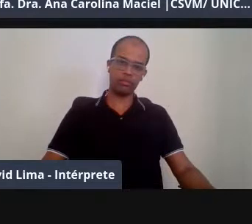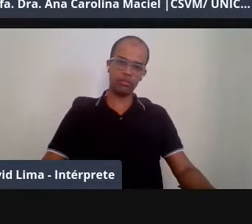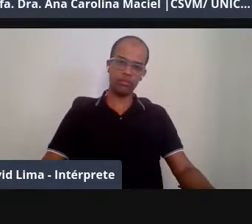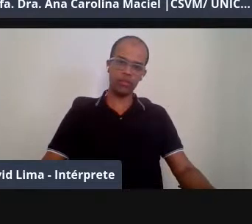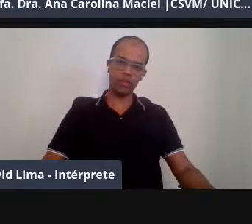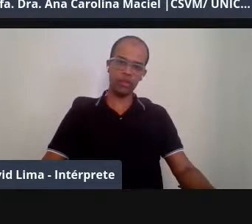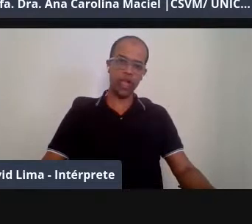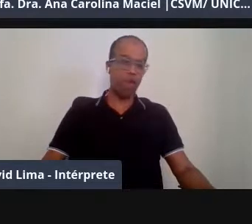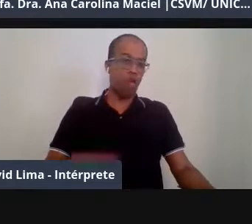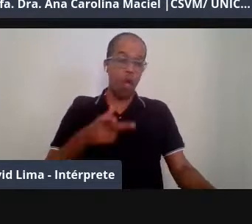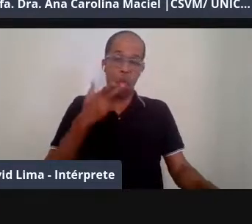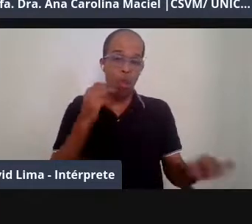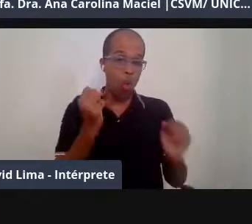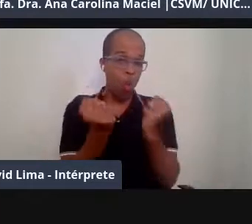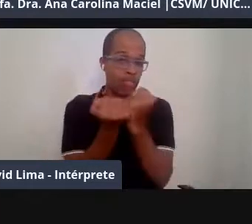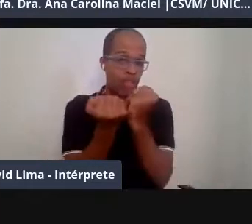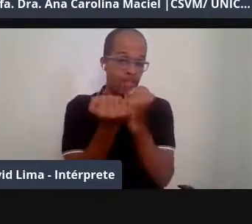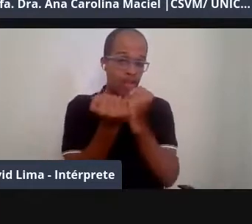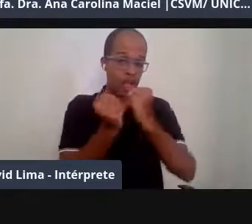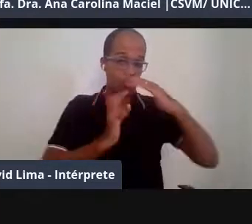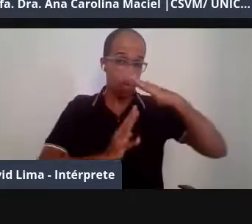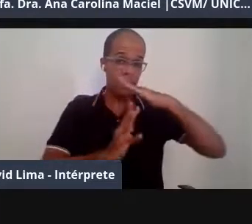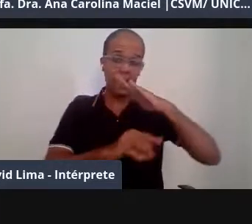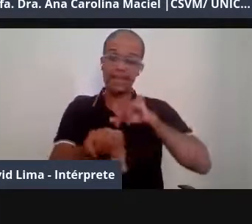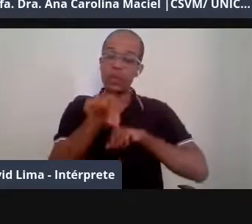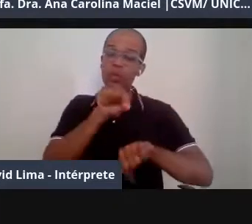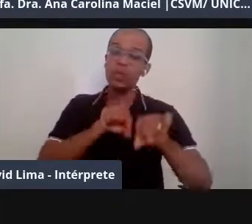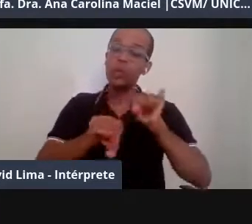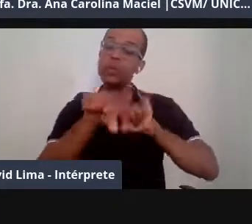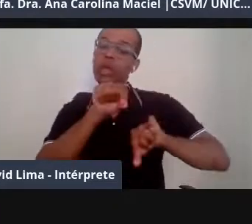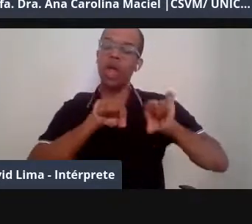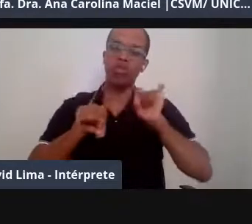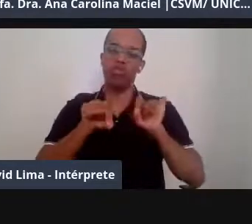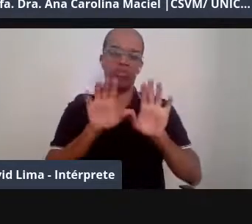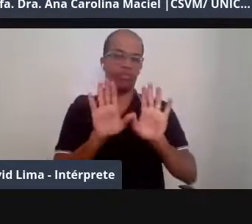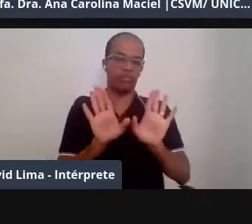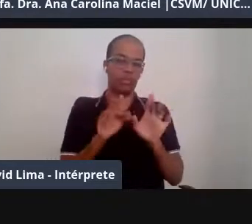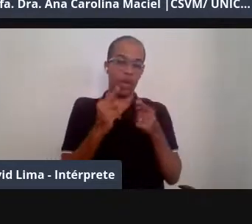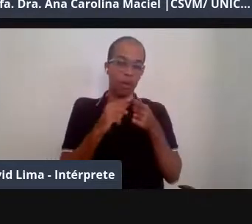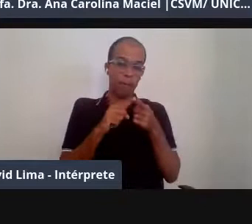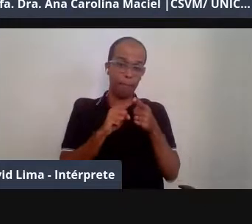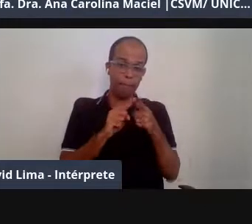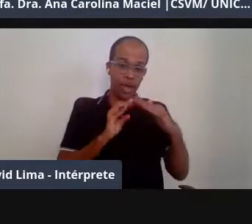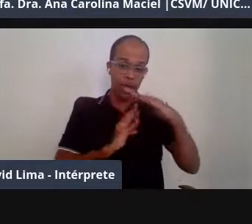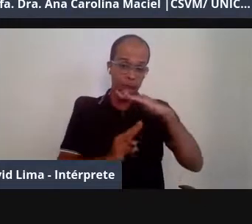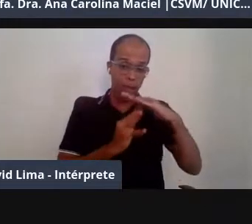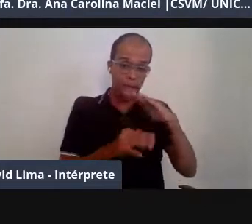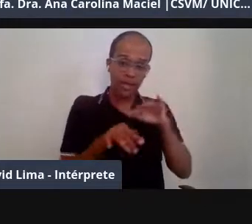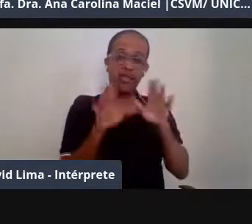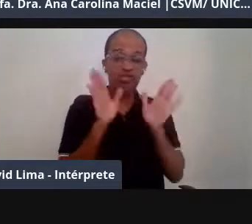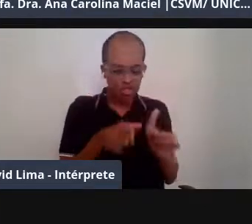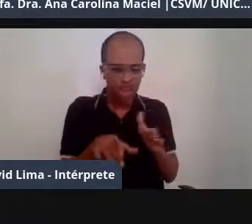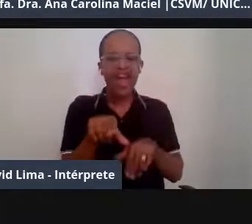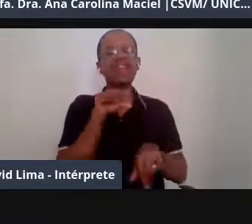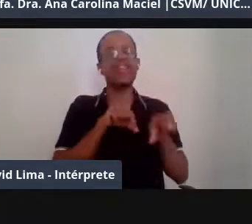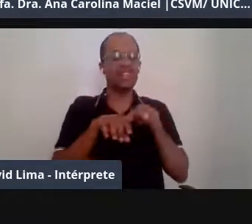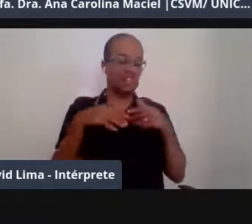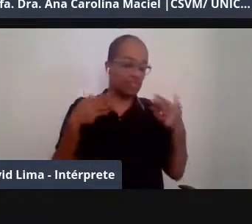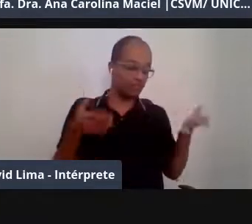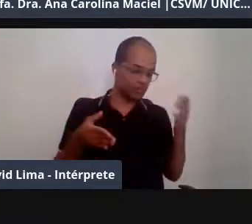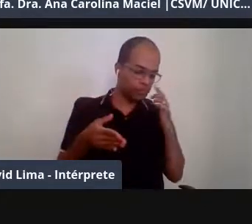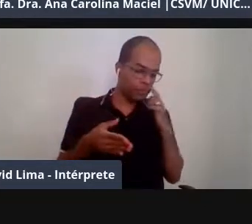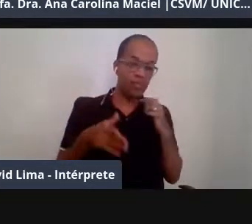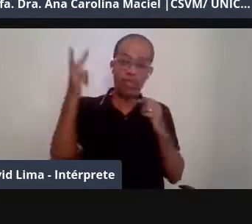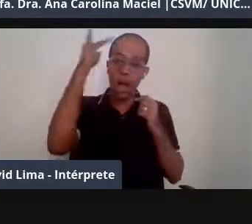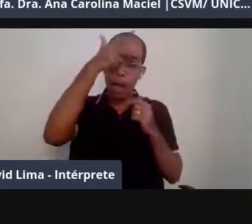tipo de migração seletiva. Até porque eu acho que a própria migração é seletiva já por natureza. O sujeito